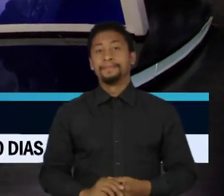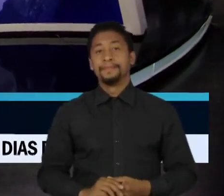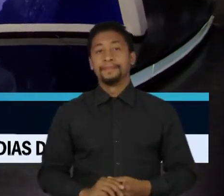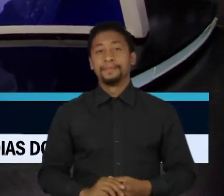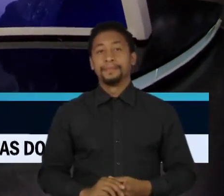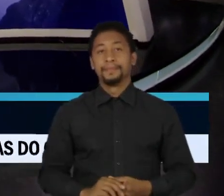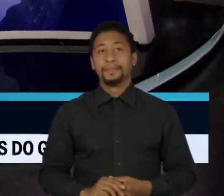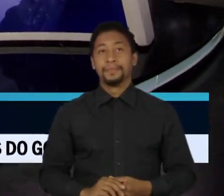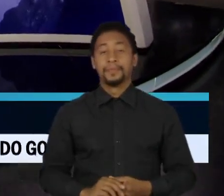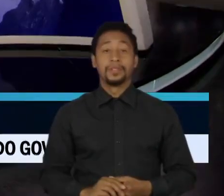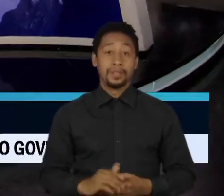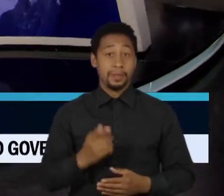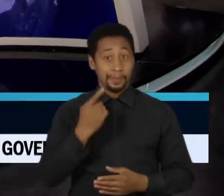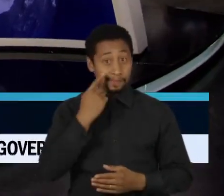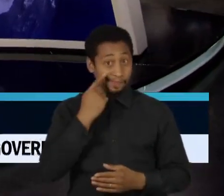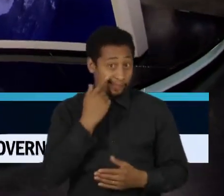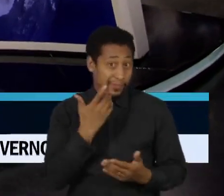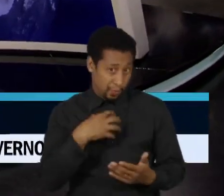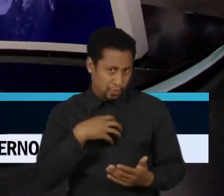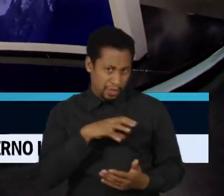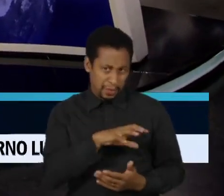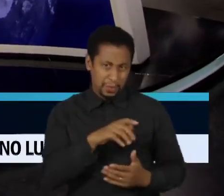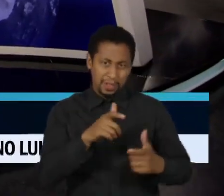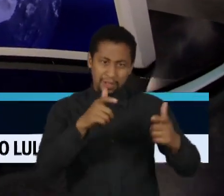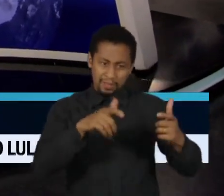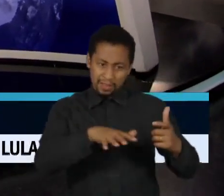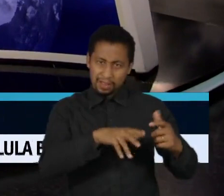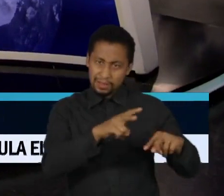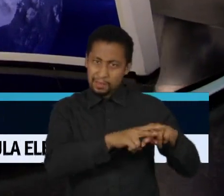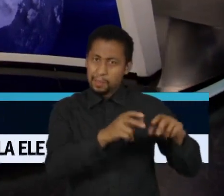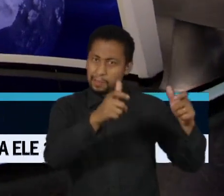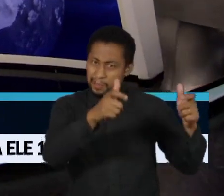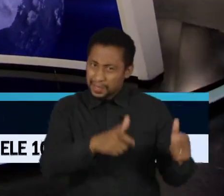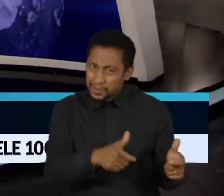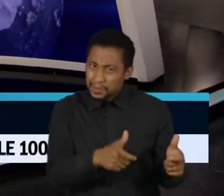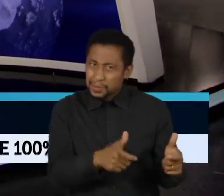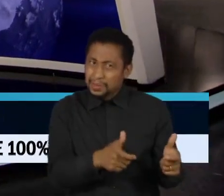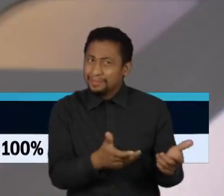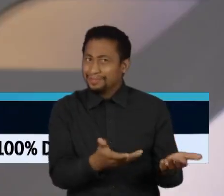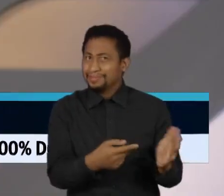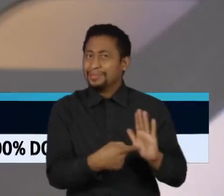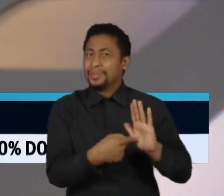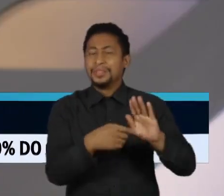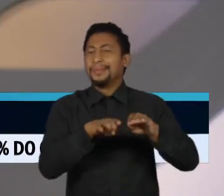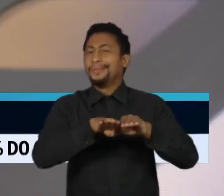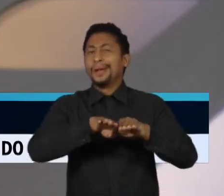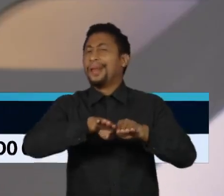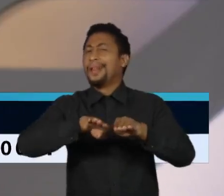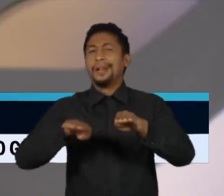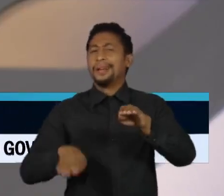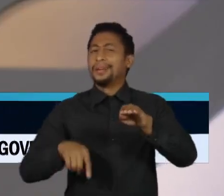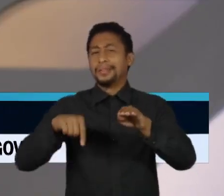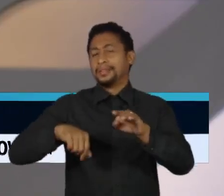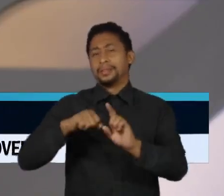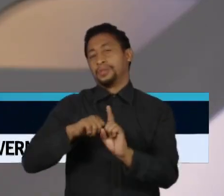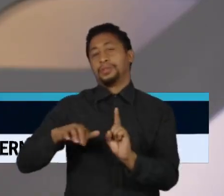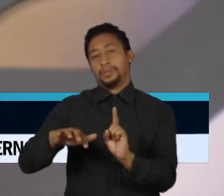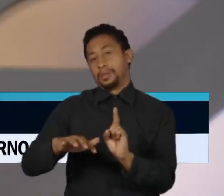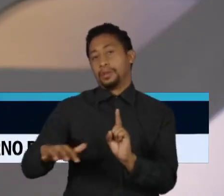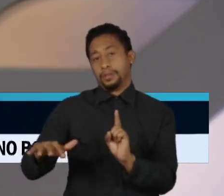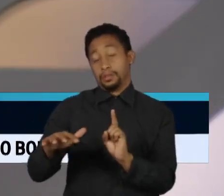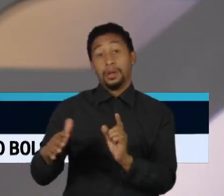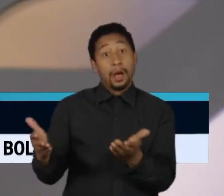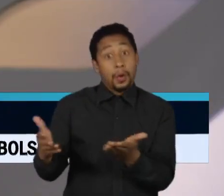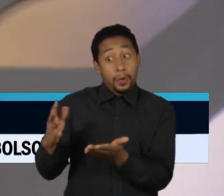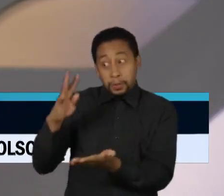Cláudia, a gente fala de um sistema prisional que é, por demais, assim, o retrato da desigualdade na nossa sociedade. E agora, com essa